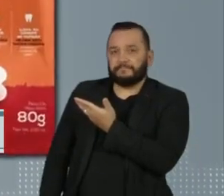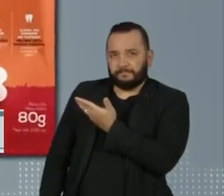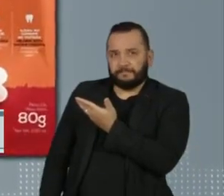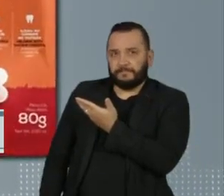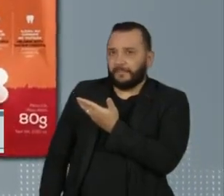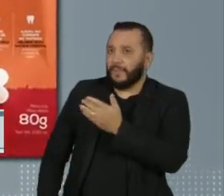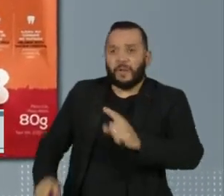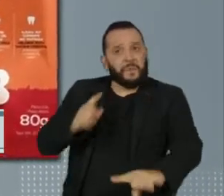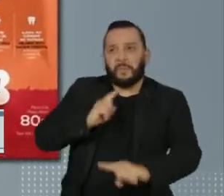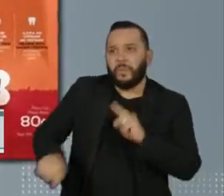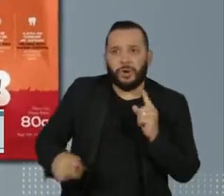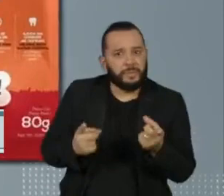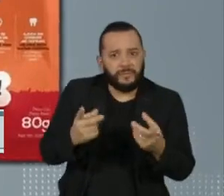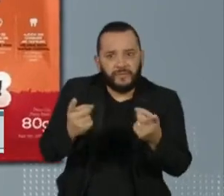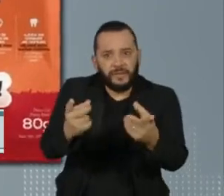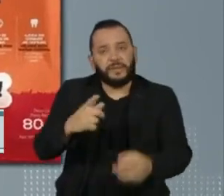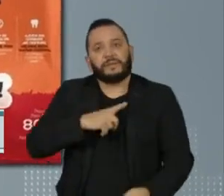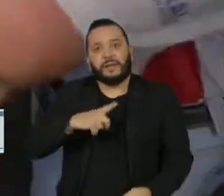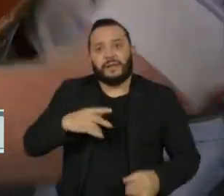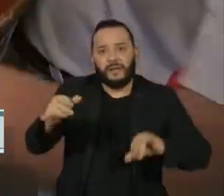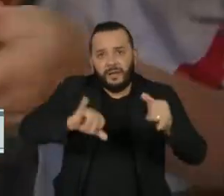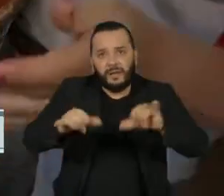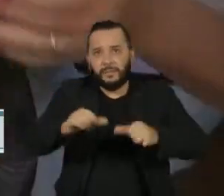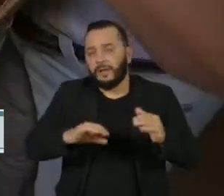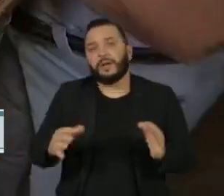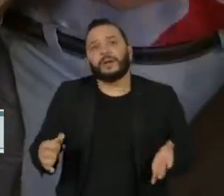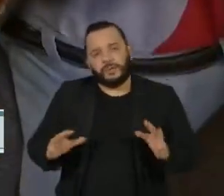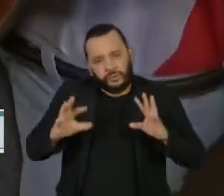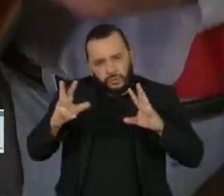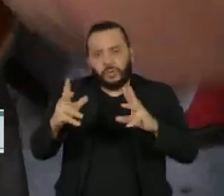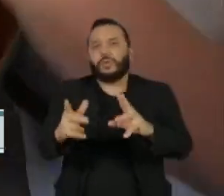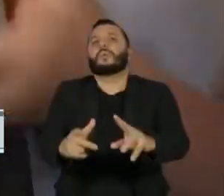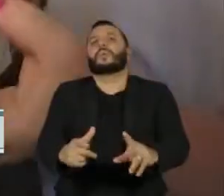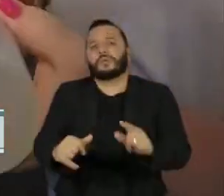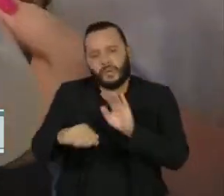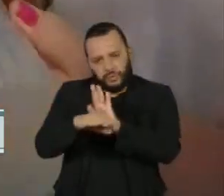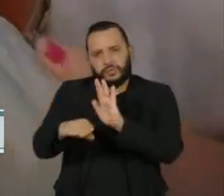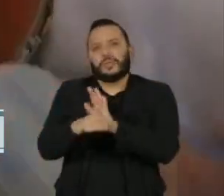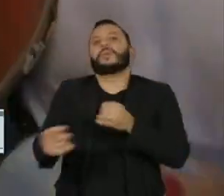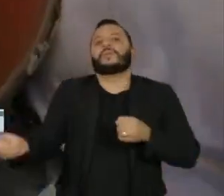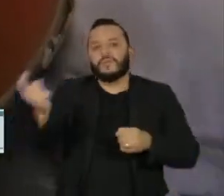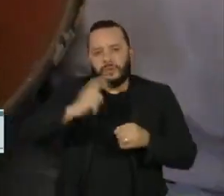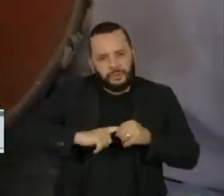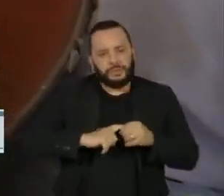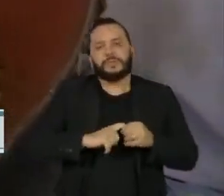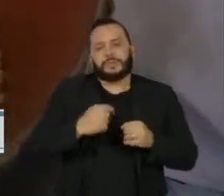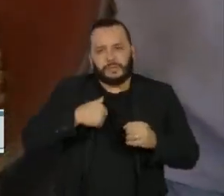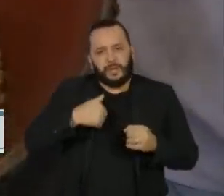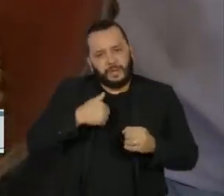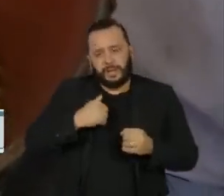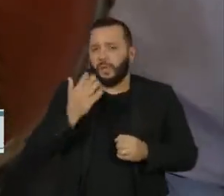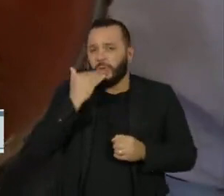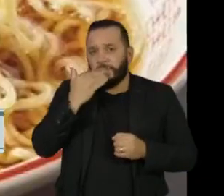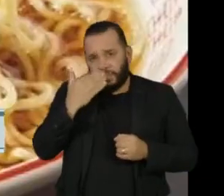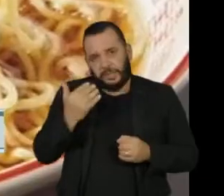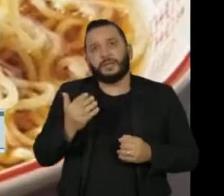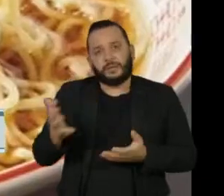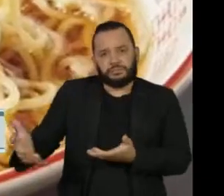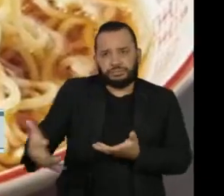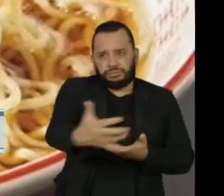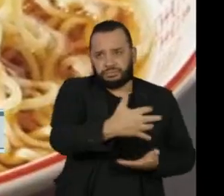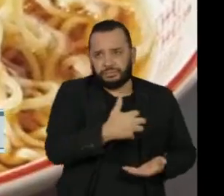indústria e comércio de alimentos todas dizem estar colaborando com as autoridades sanitárias e realizam recolhimento dos produtos